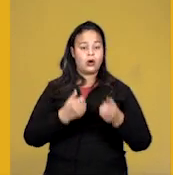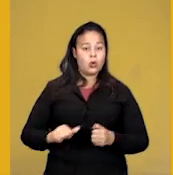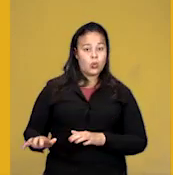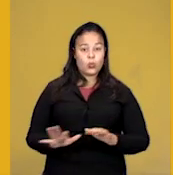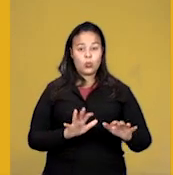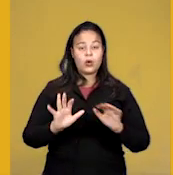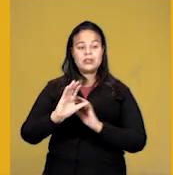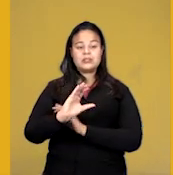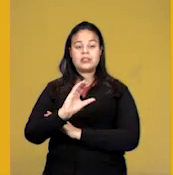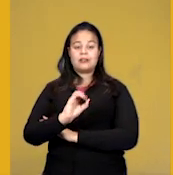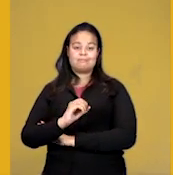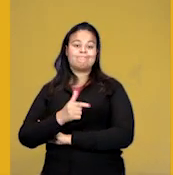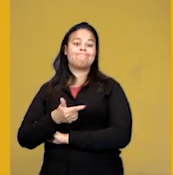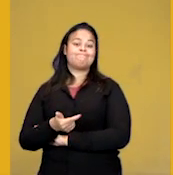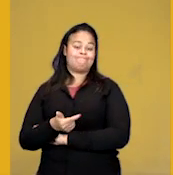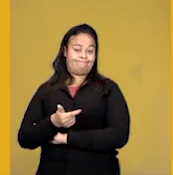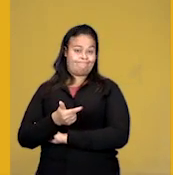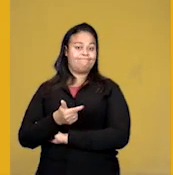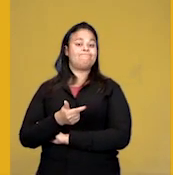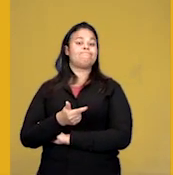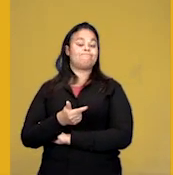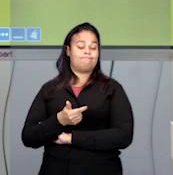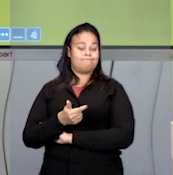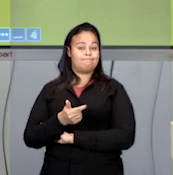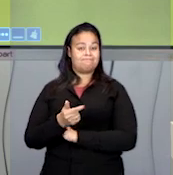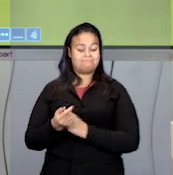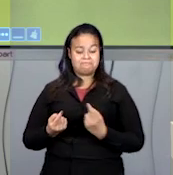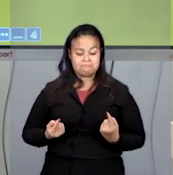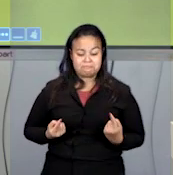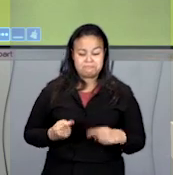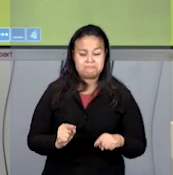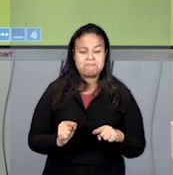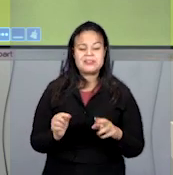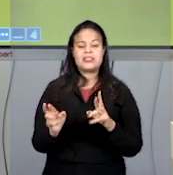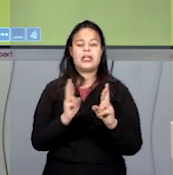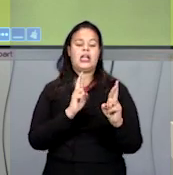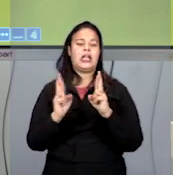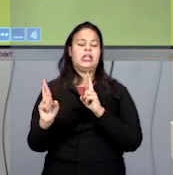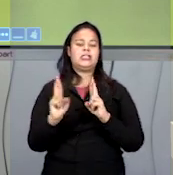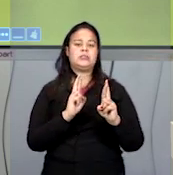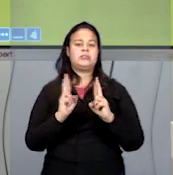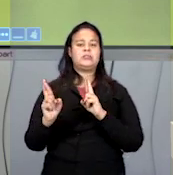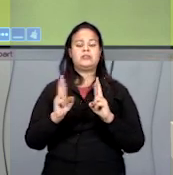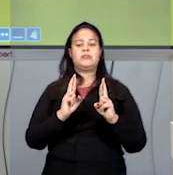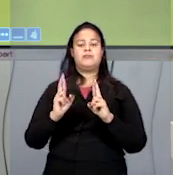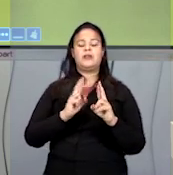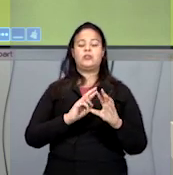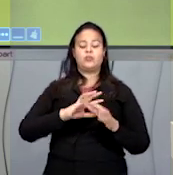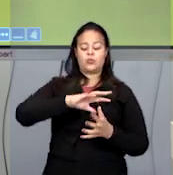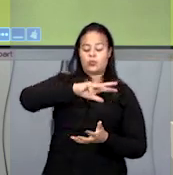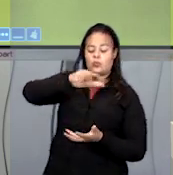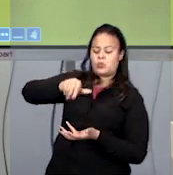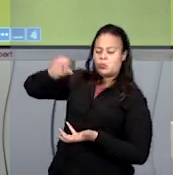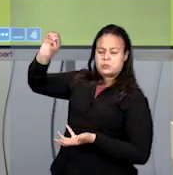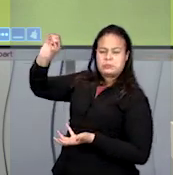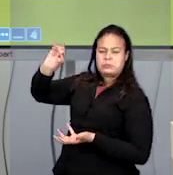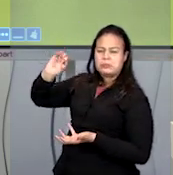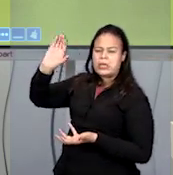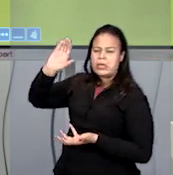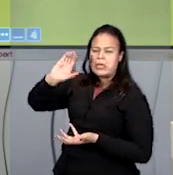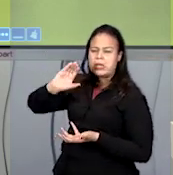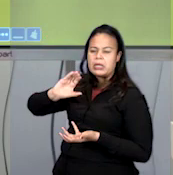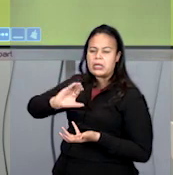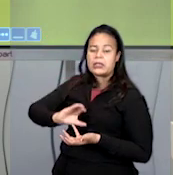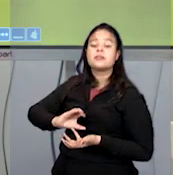gás carbônico, que está intensamente relacionado com o aquecimento global. Esse excesso de